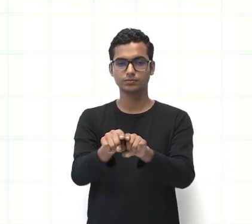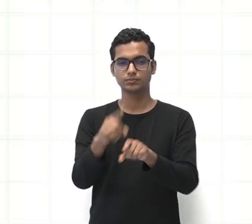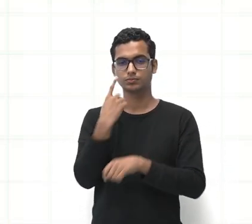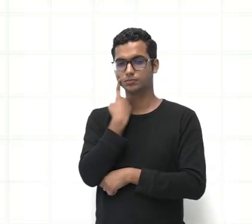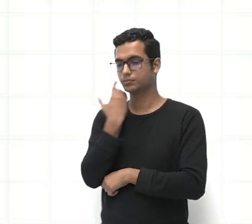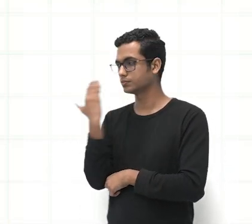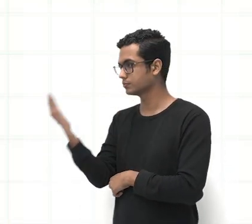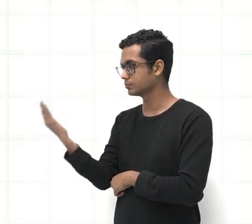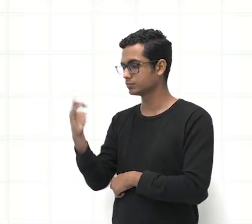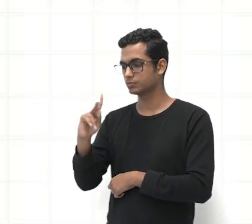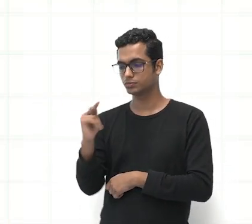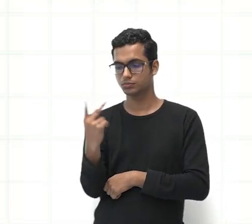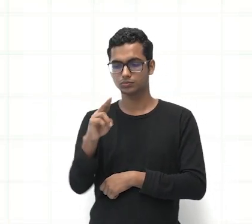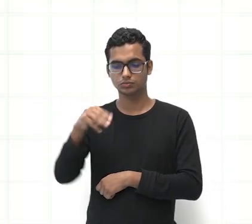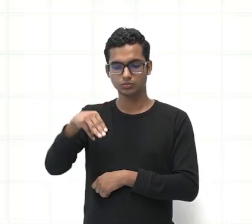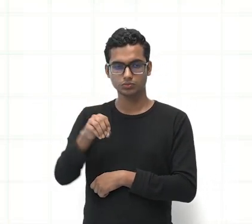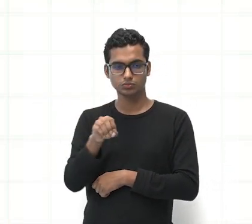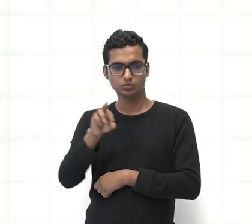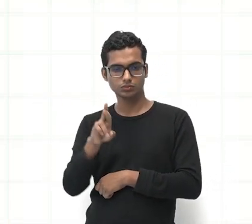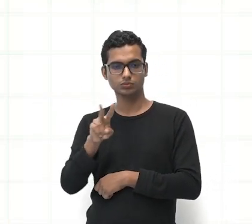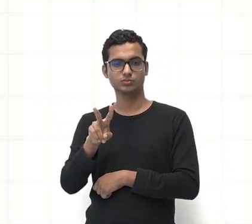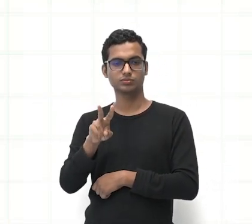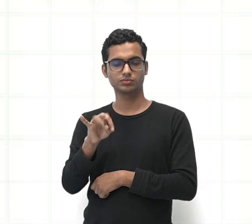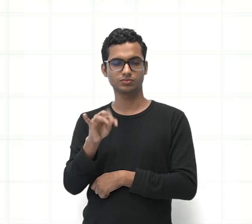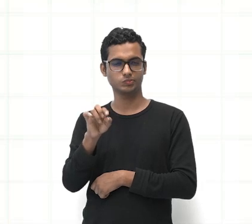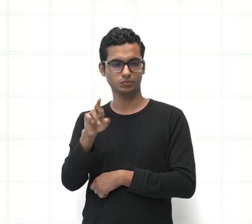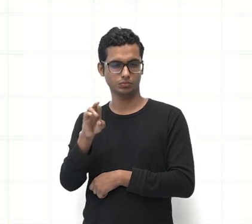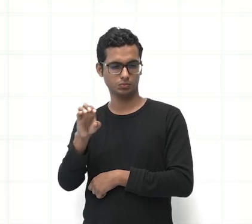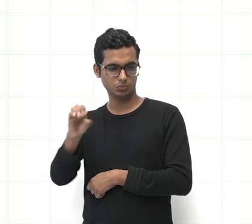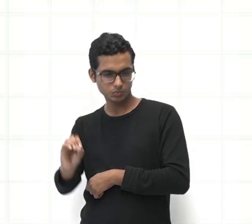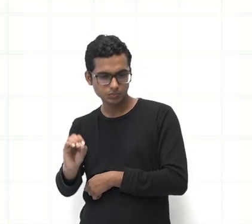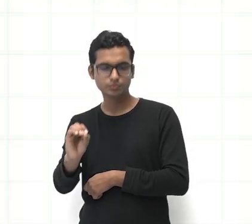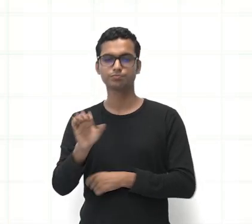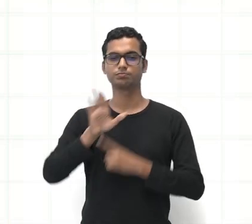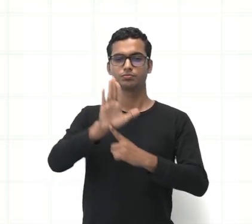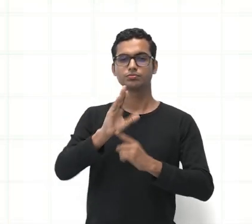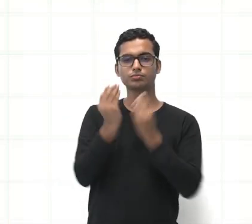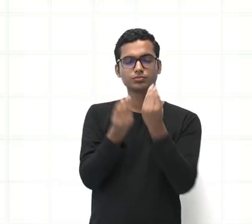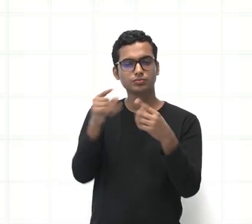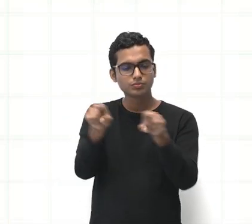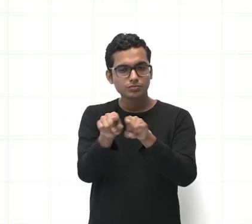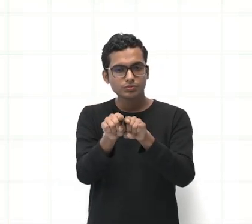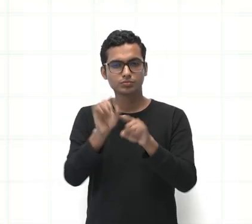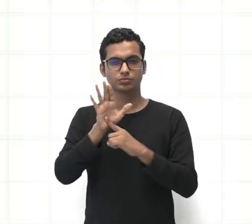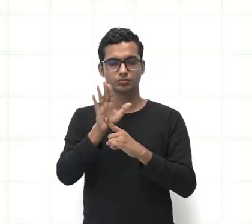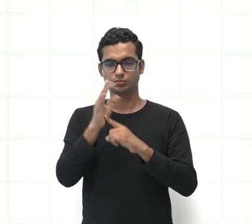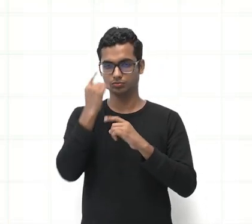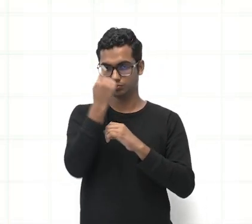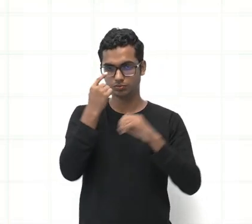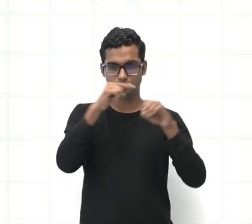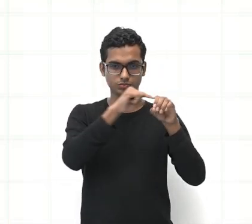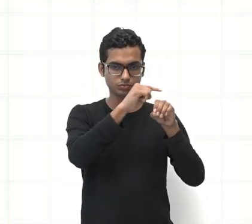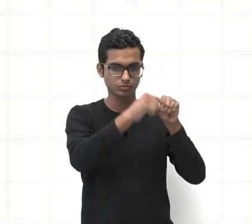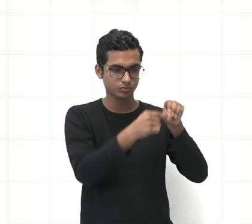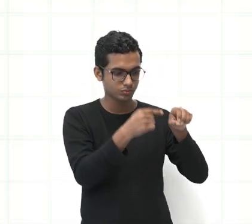vítreo, que preenche todo o espaço entre o cristalino e a retina. O humor vítreo é isso aqui,